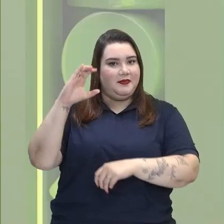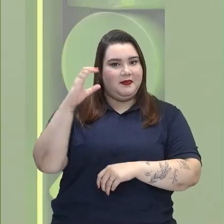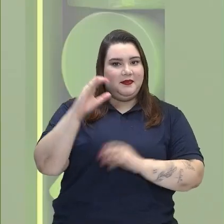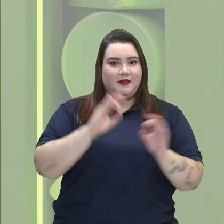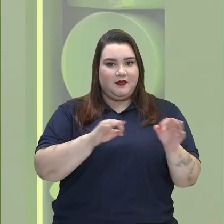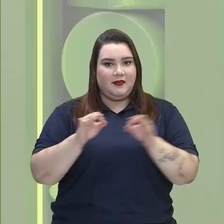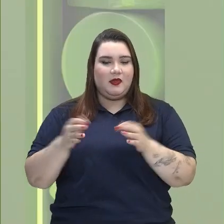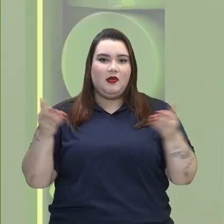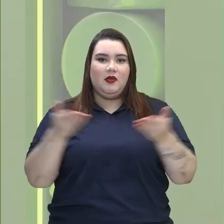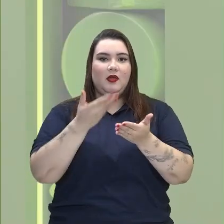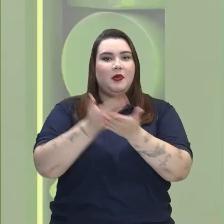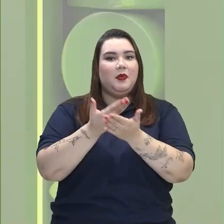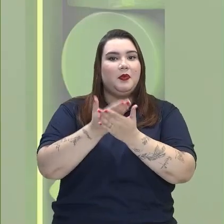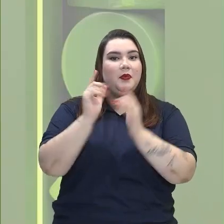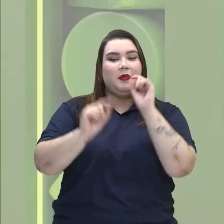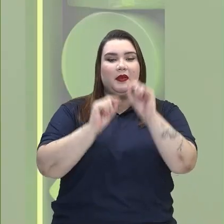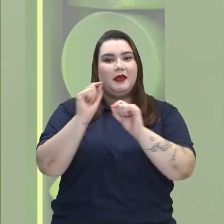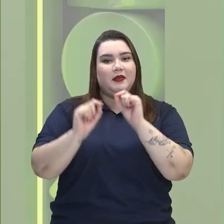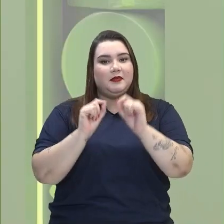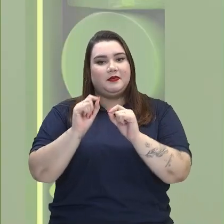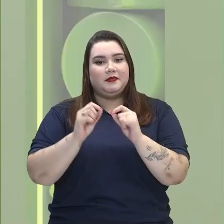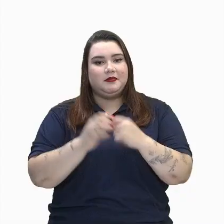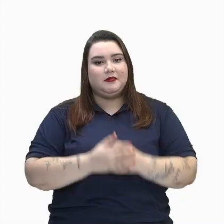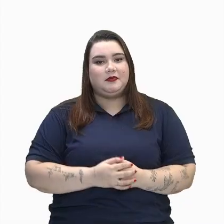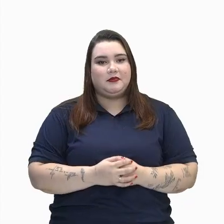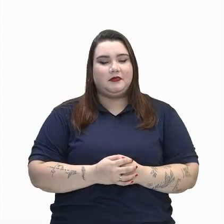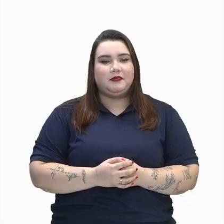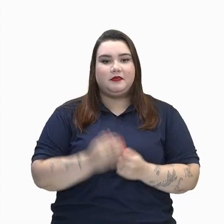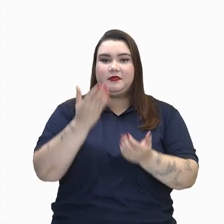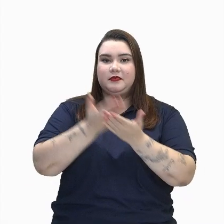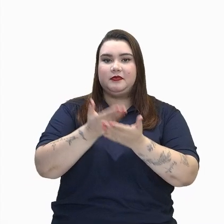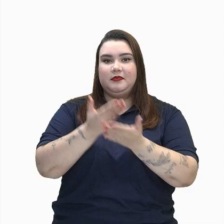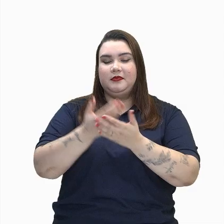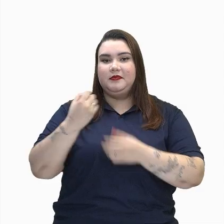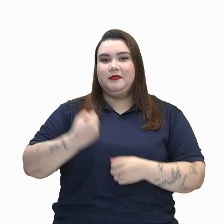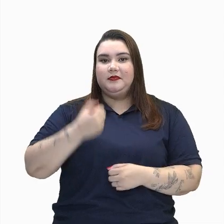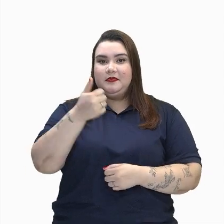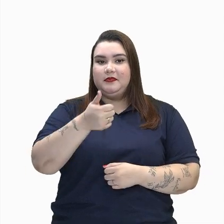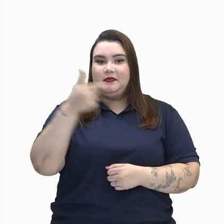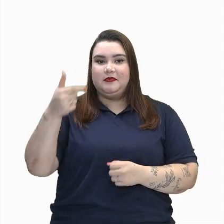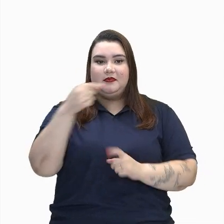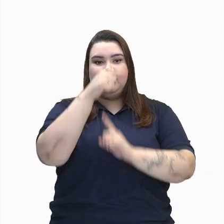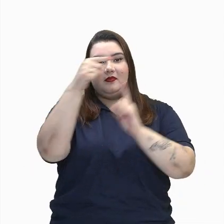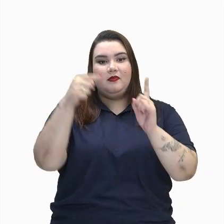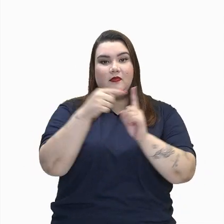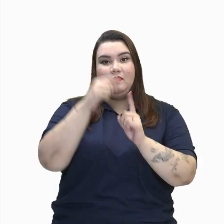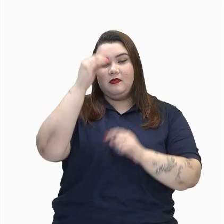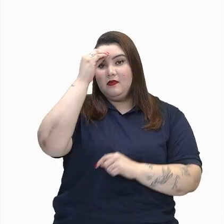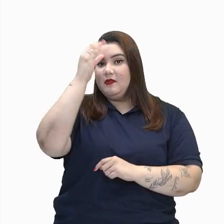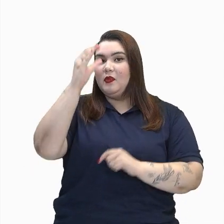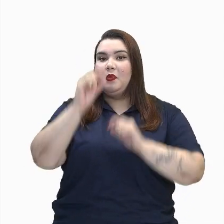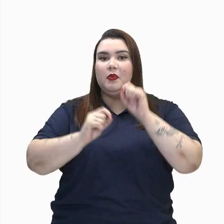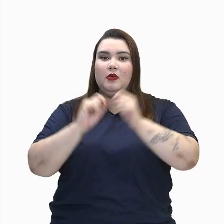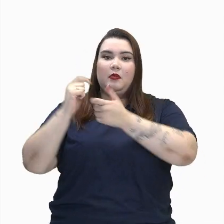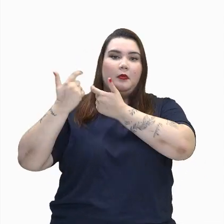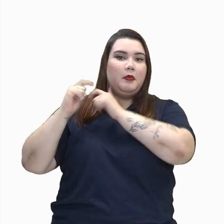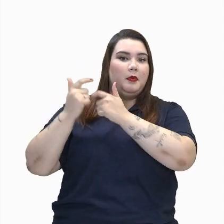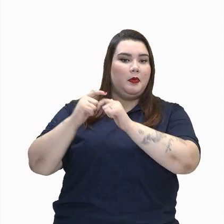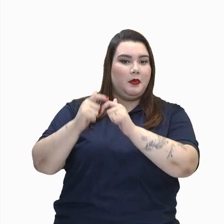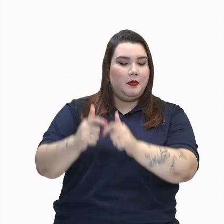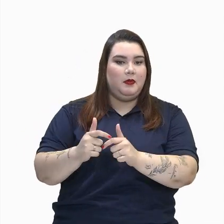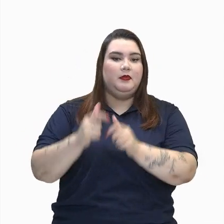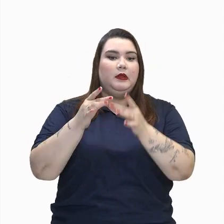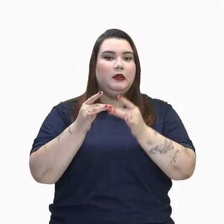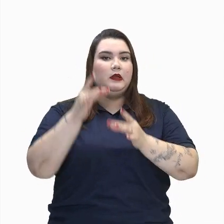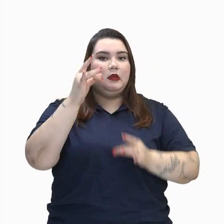vamos à leitura do nosso objeto de conhecimento. O objeto de conhecimento da aula 12 é hereditariedade